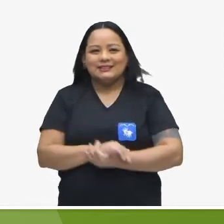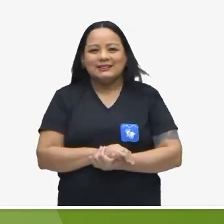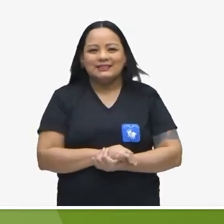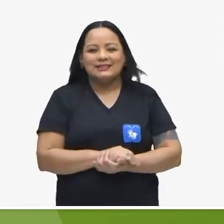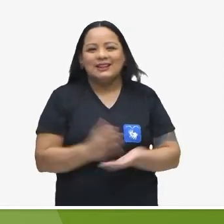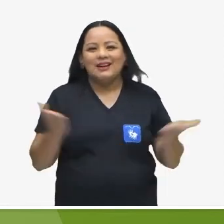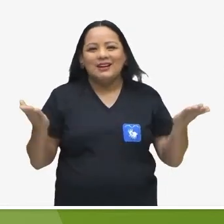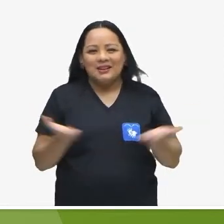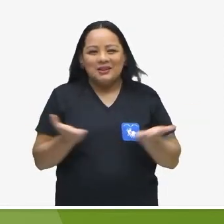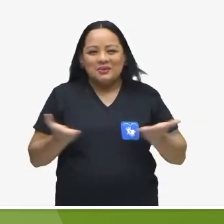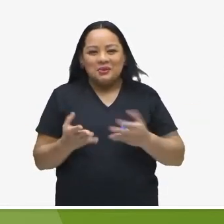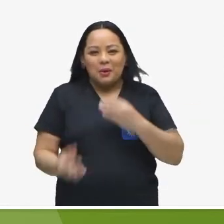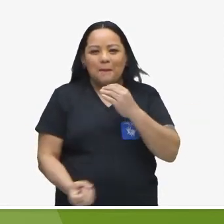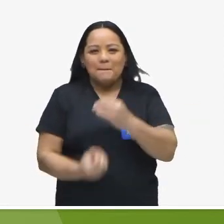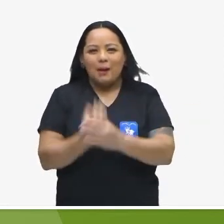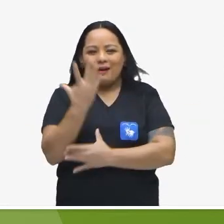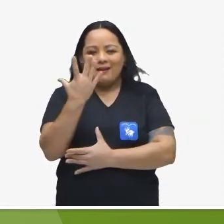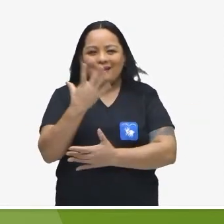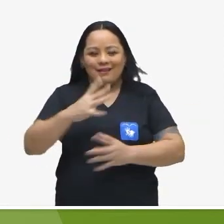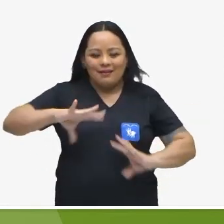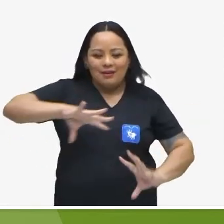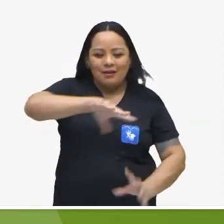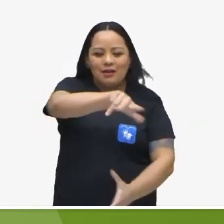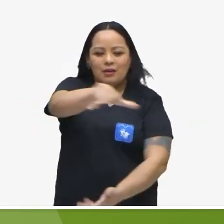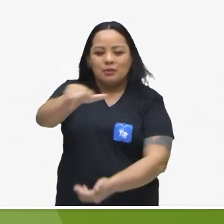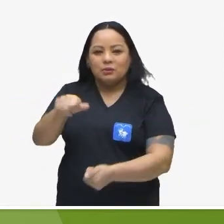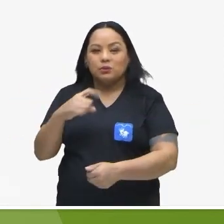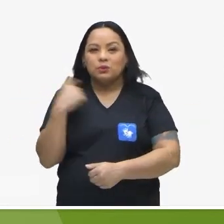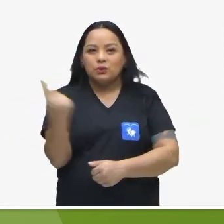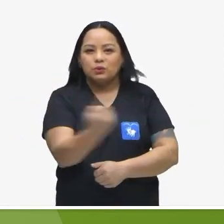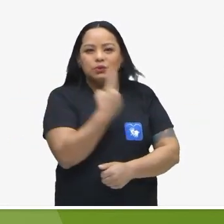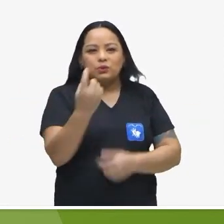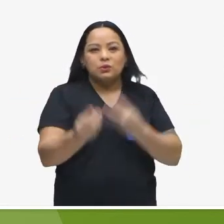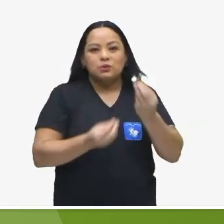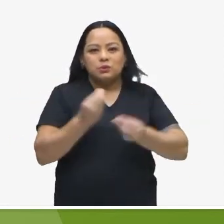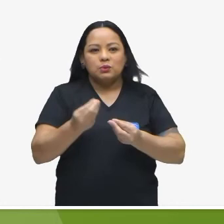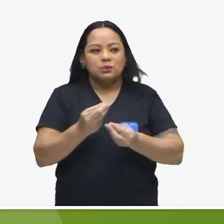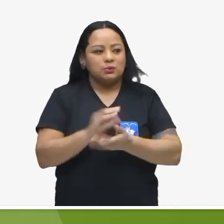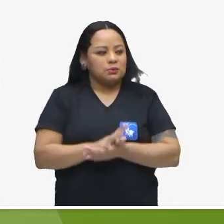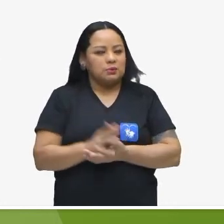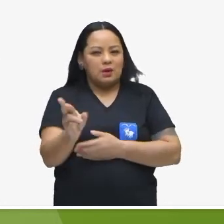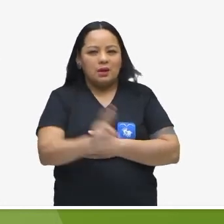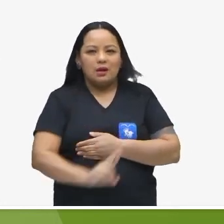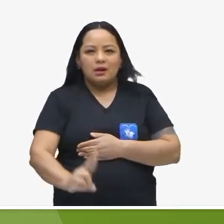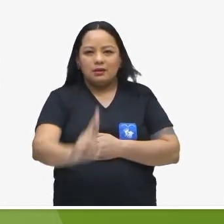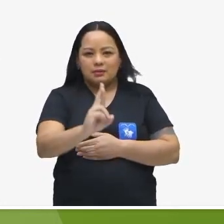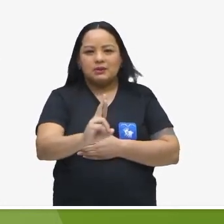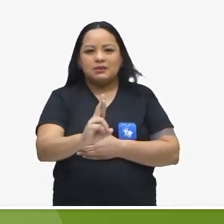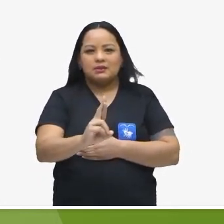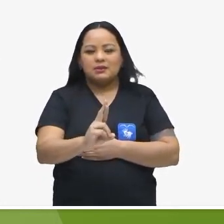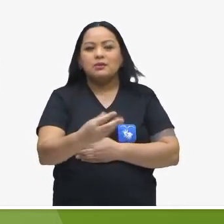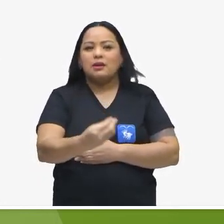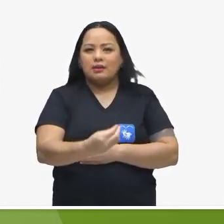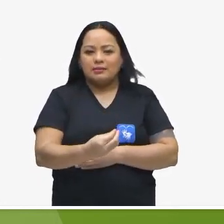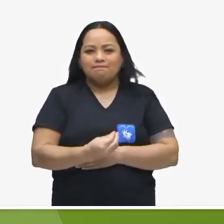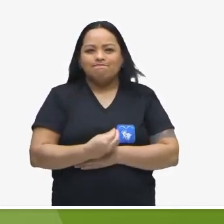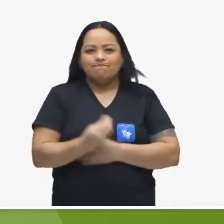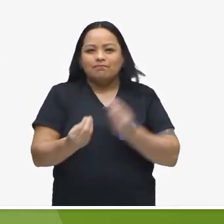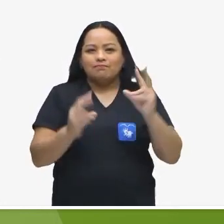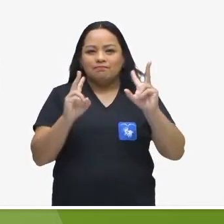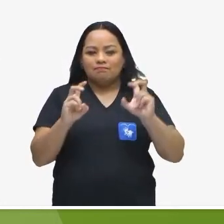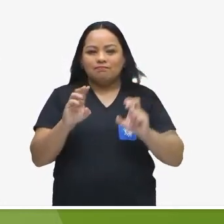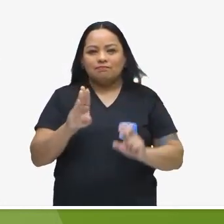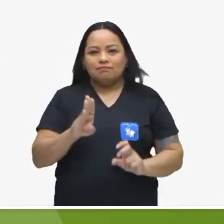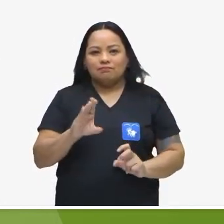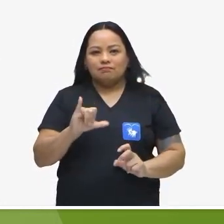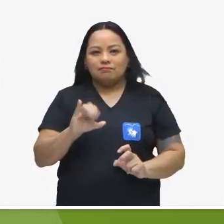agora apareceu o nosso planeta Terra, que é aí a representação da nossa biosfera. Lembrando